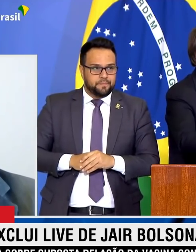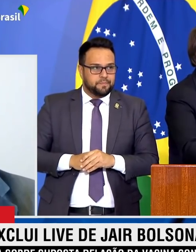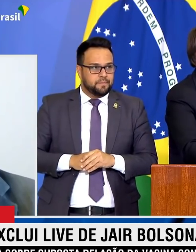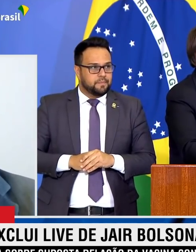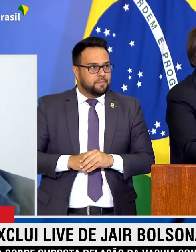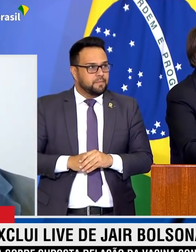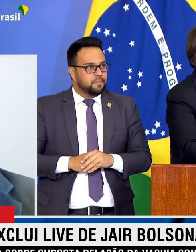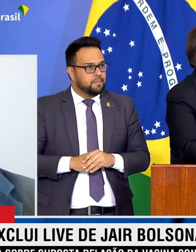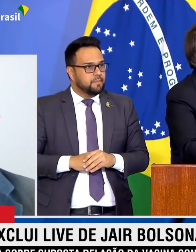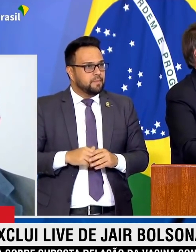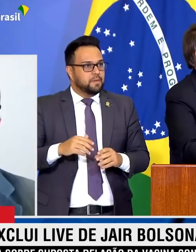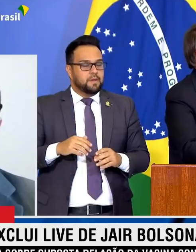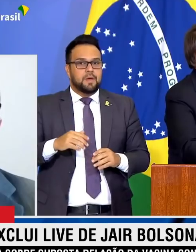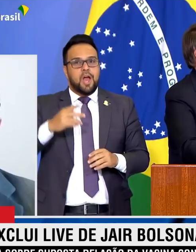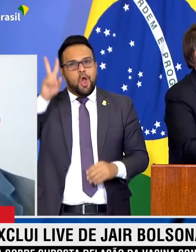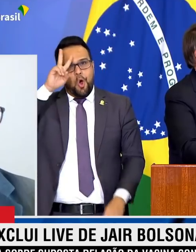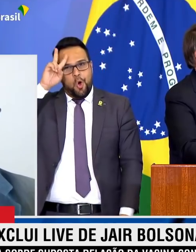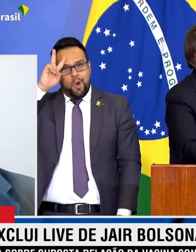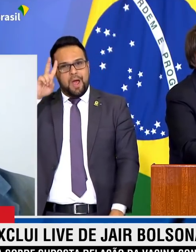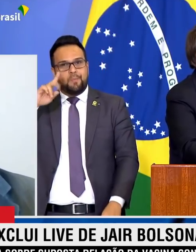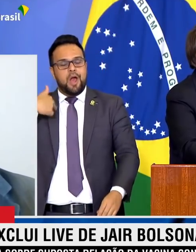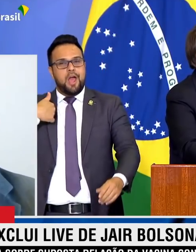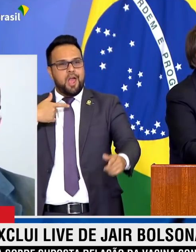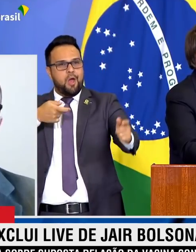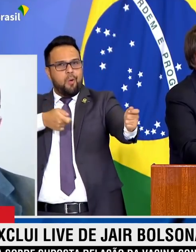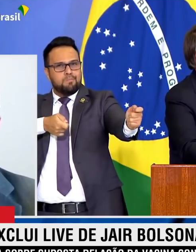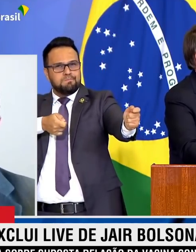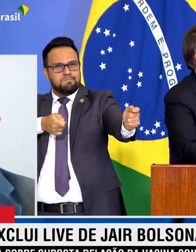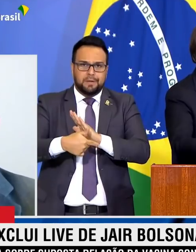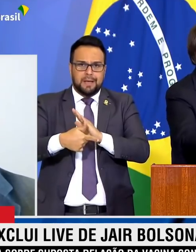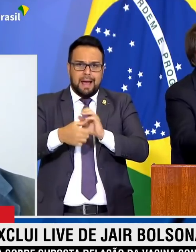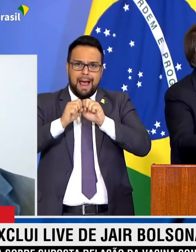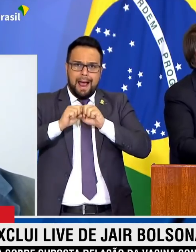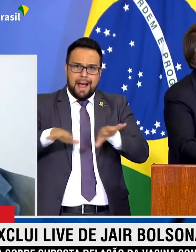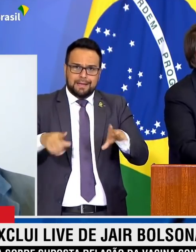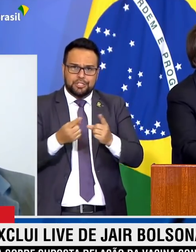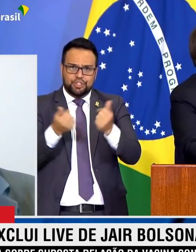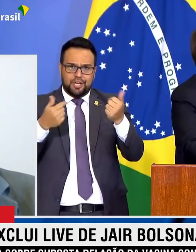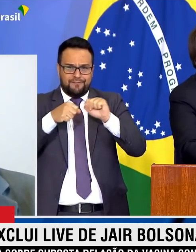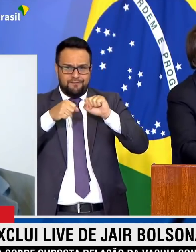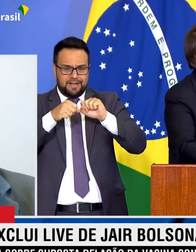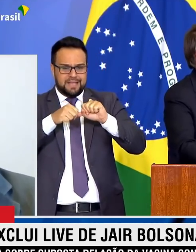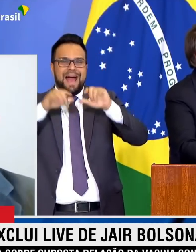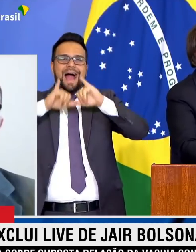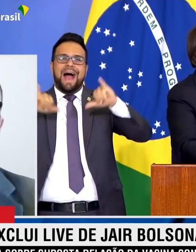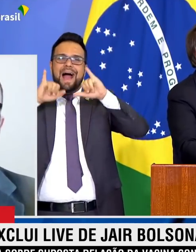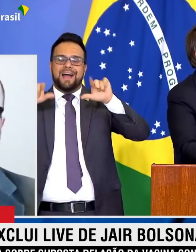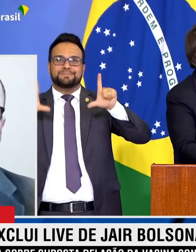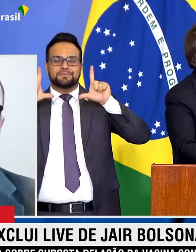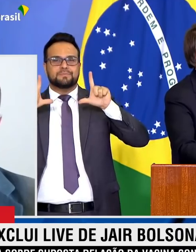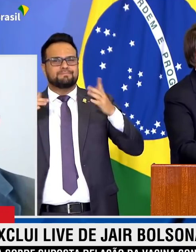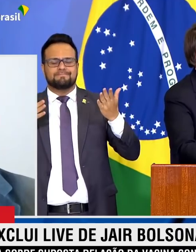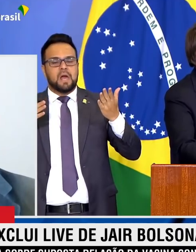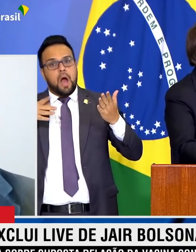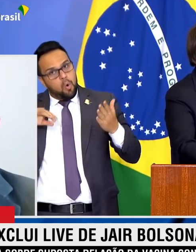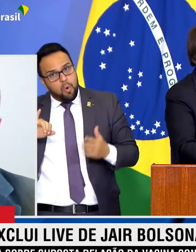penso que as pessoas de vão morrer de fome é crítico até o uso daquele velho ditado lá de dar os peixes ou ensinar